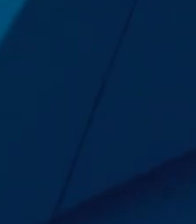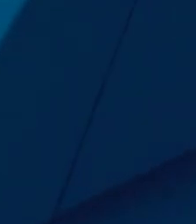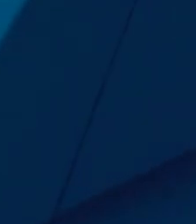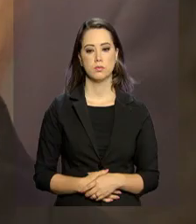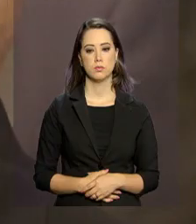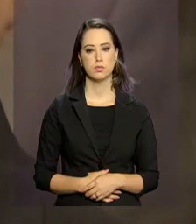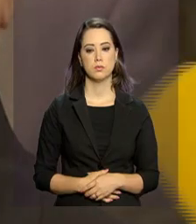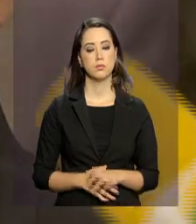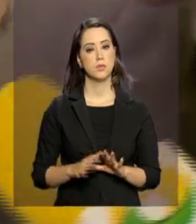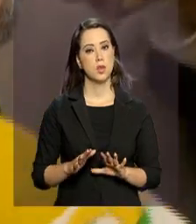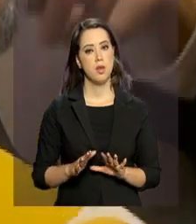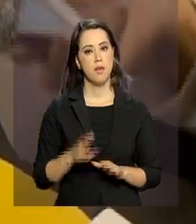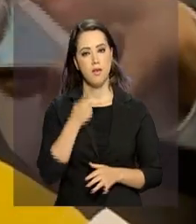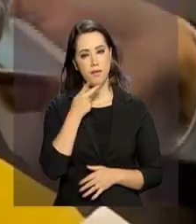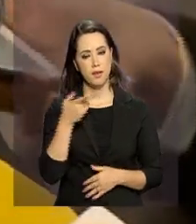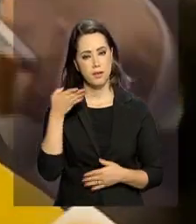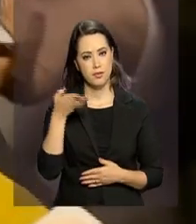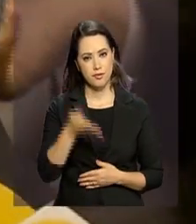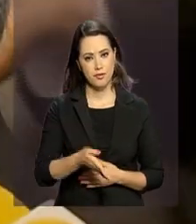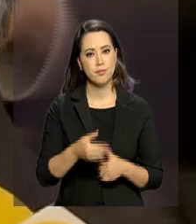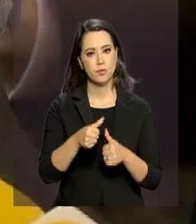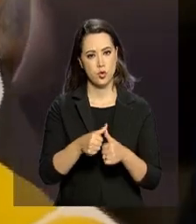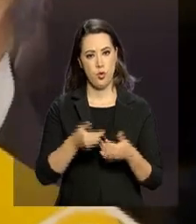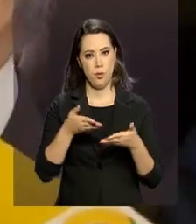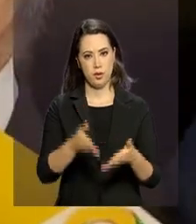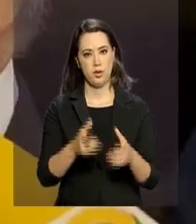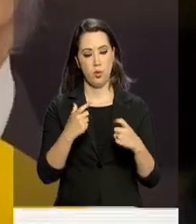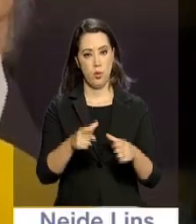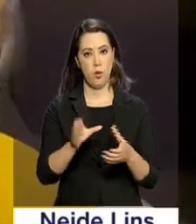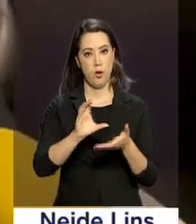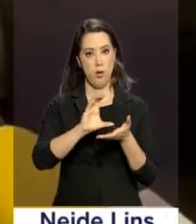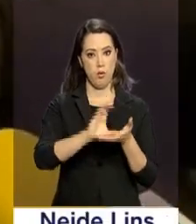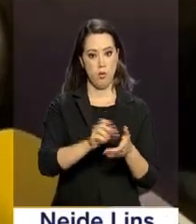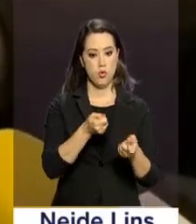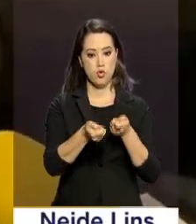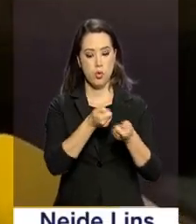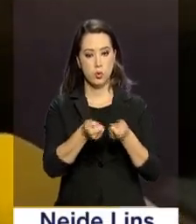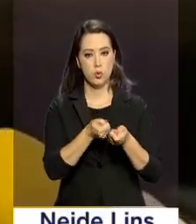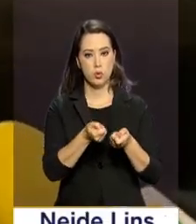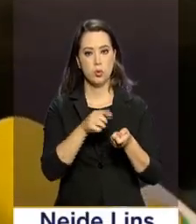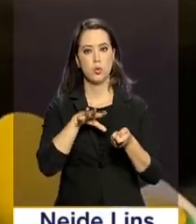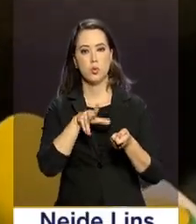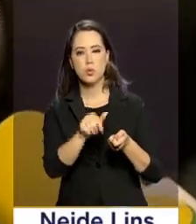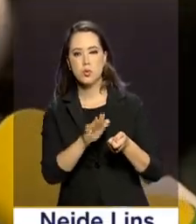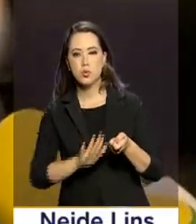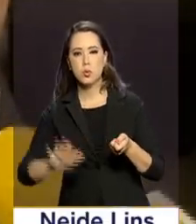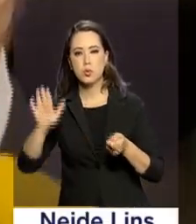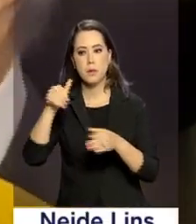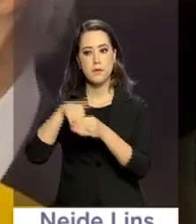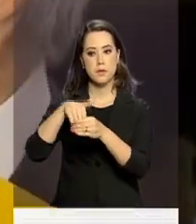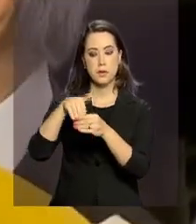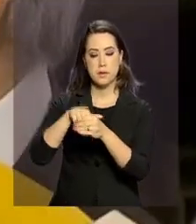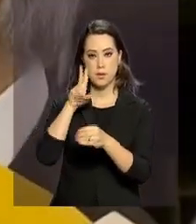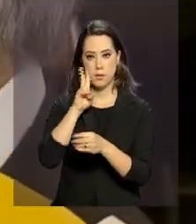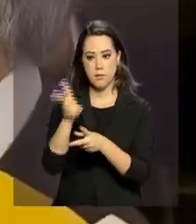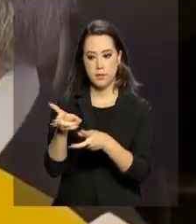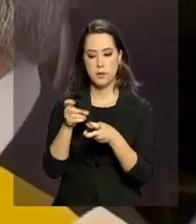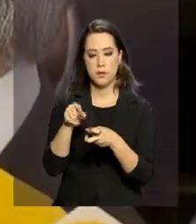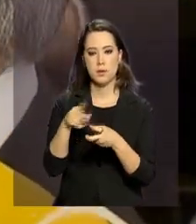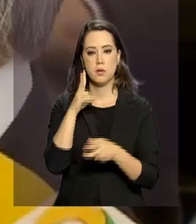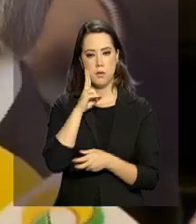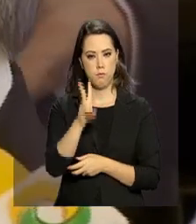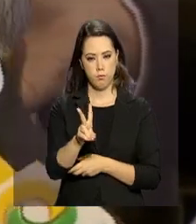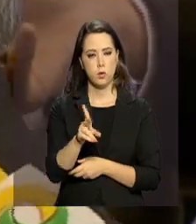é só fazer um breve relato que eu vim ao centro é que está acompanhando as eleições em todo o país e pude verificar agora em